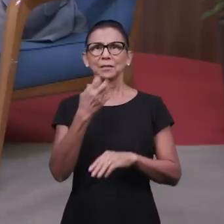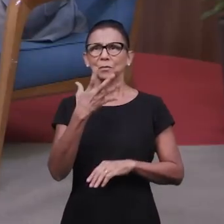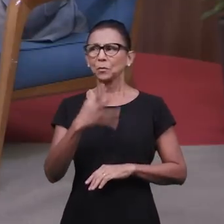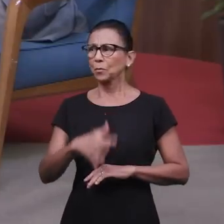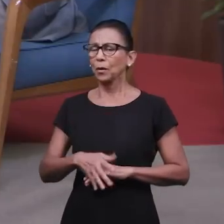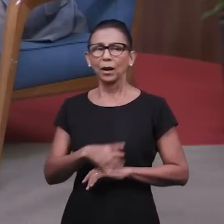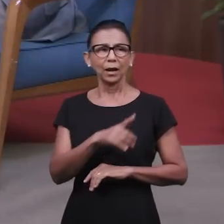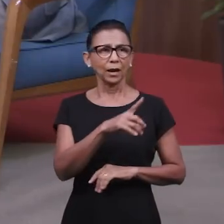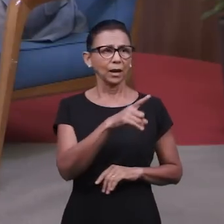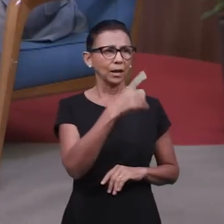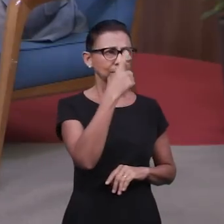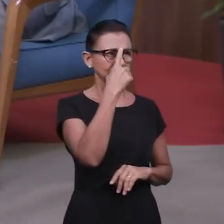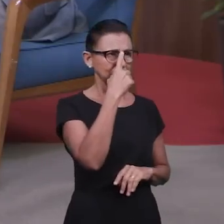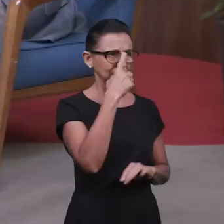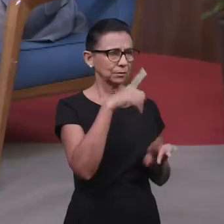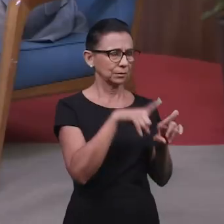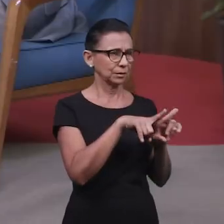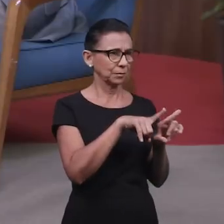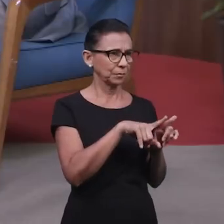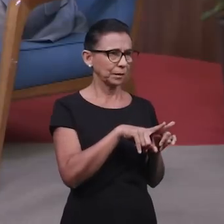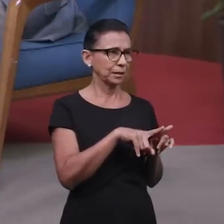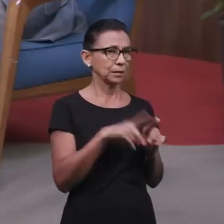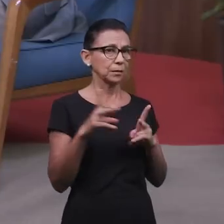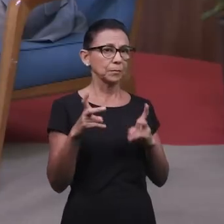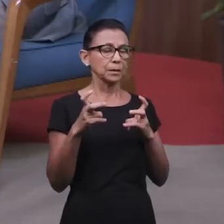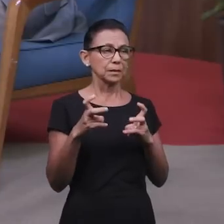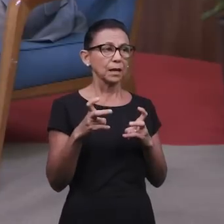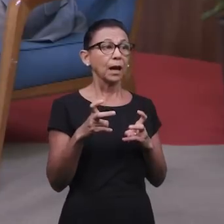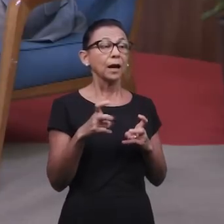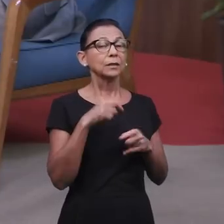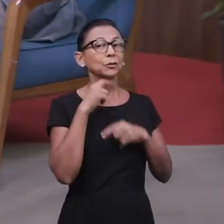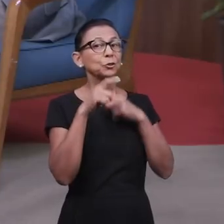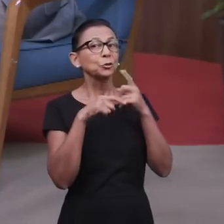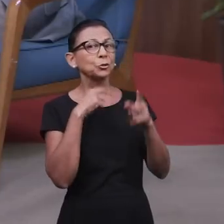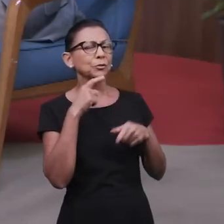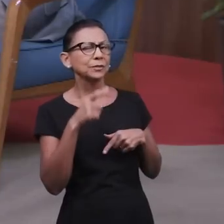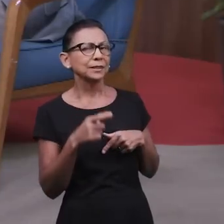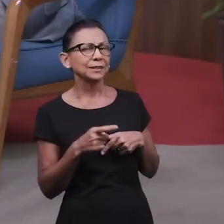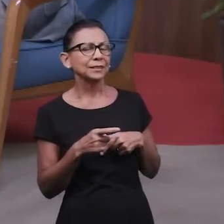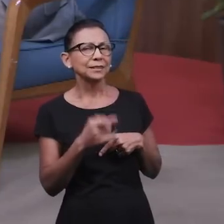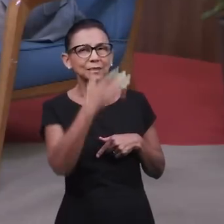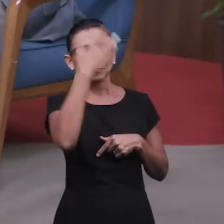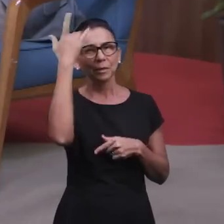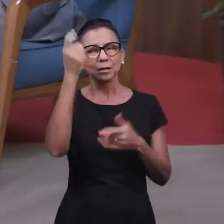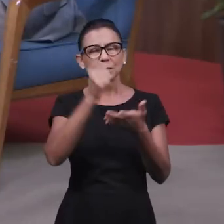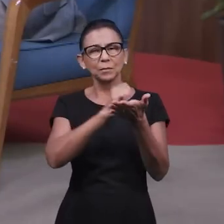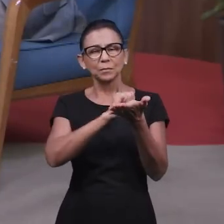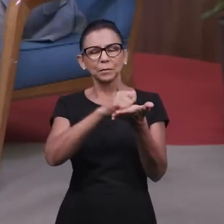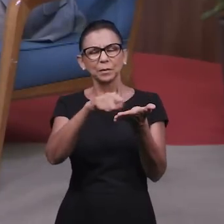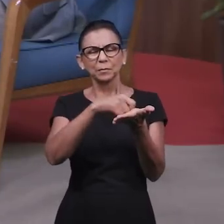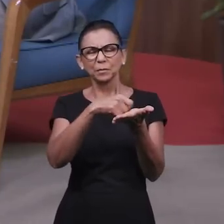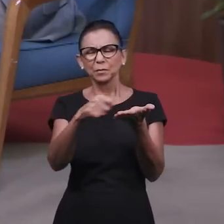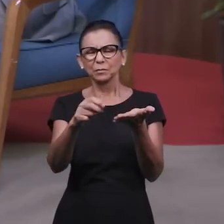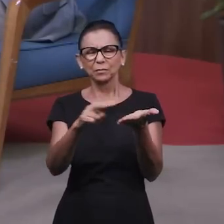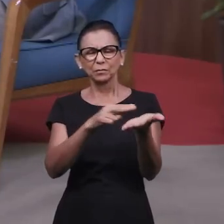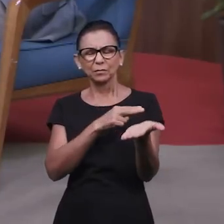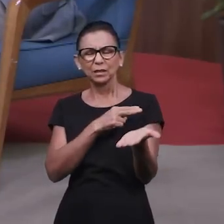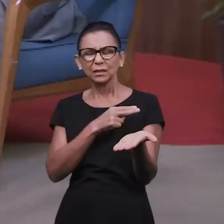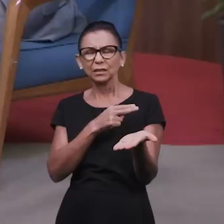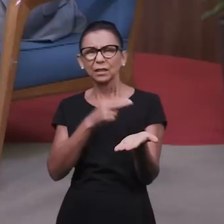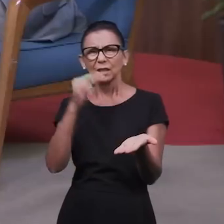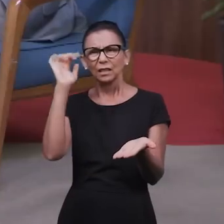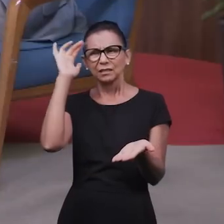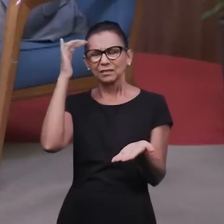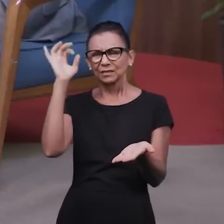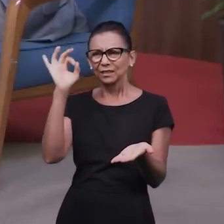bom. Até, inclusive, Daniel, a gente consegue perceber dúvidas. Às vezes a pessoa escreve ali uma coisa, ela não